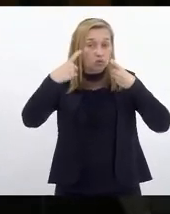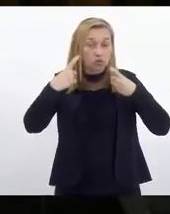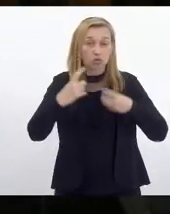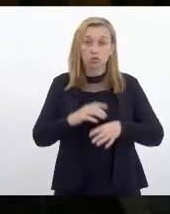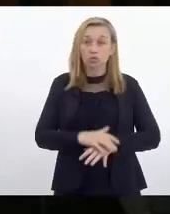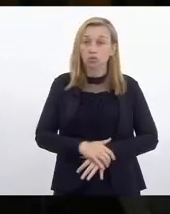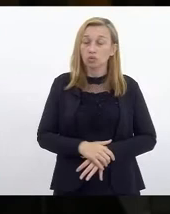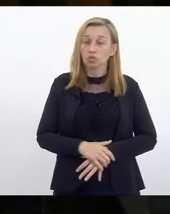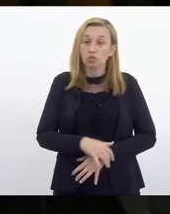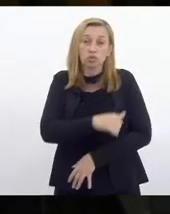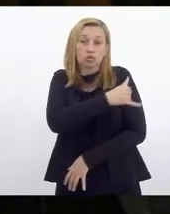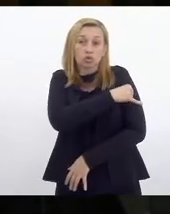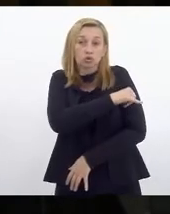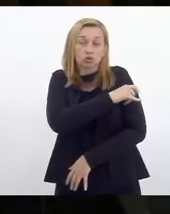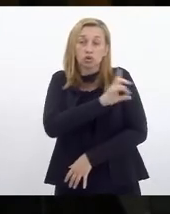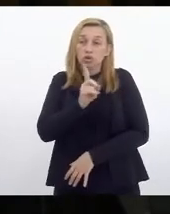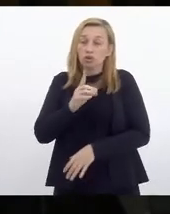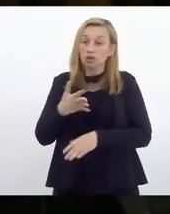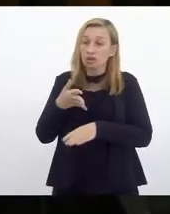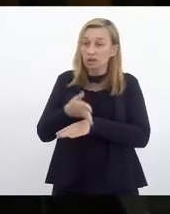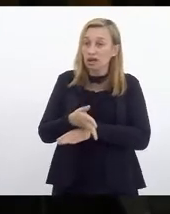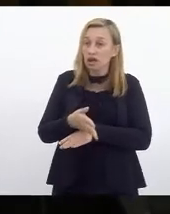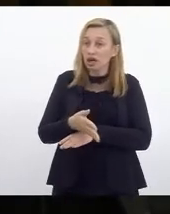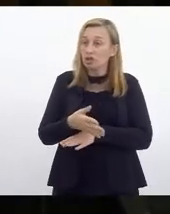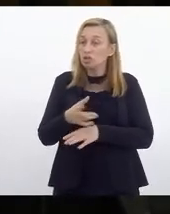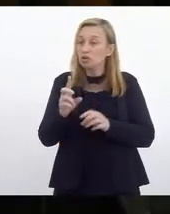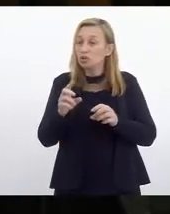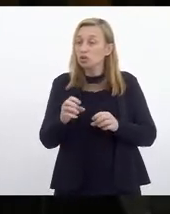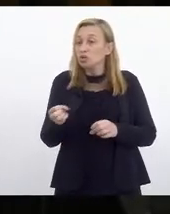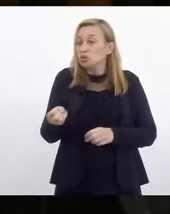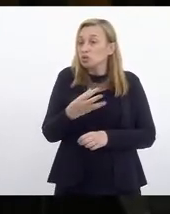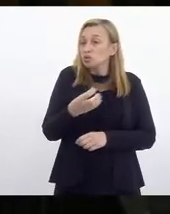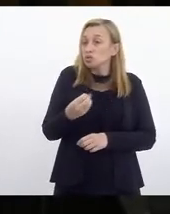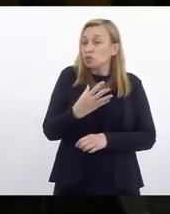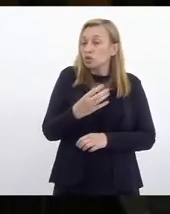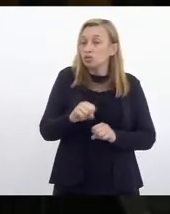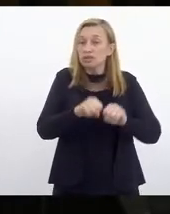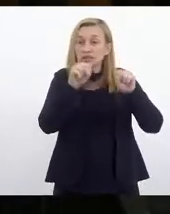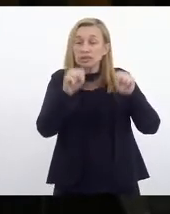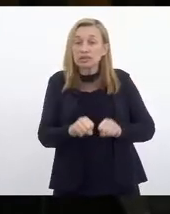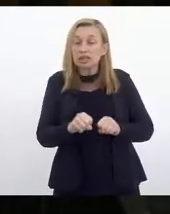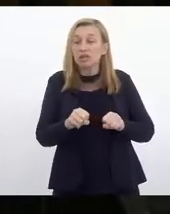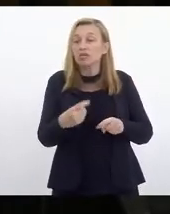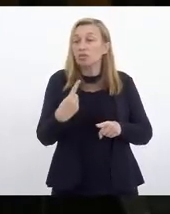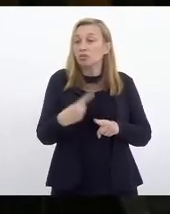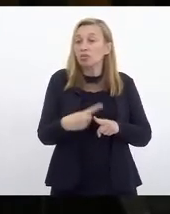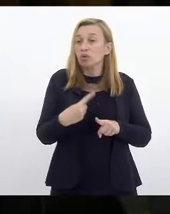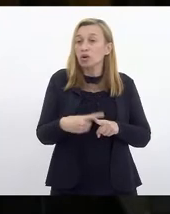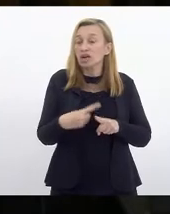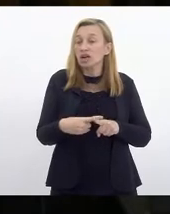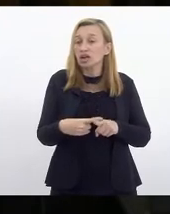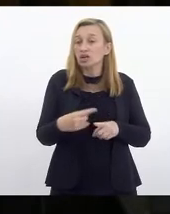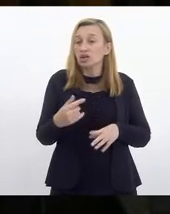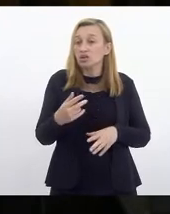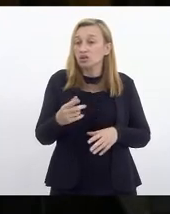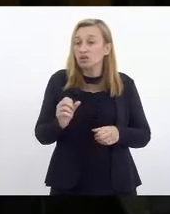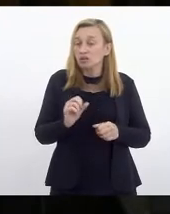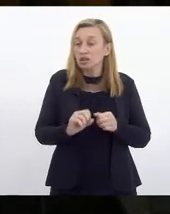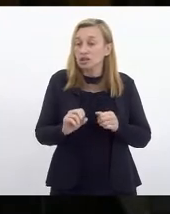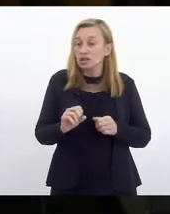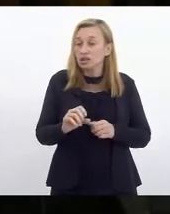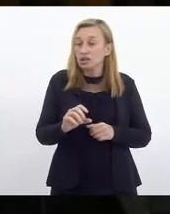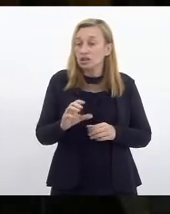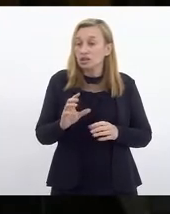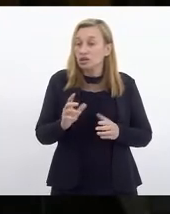do Rio de Janeiro não entrar no novo regime, porque eles estão fazendo a correção monetária pelo